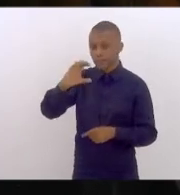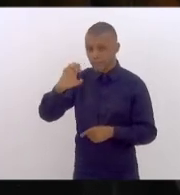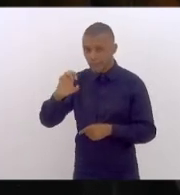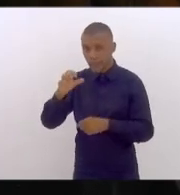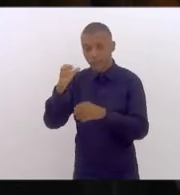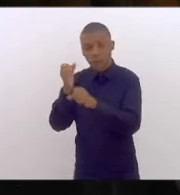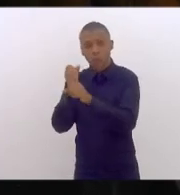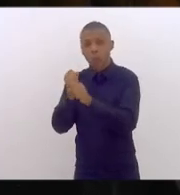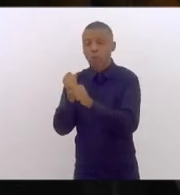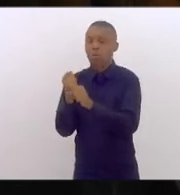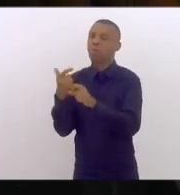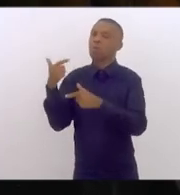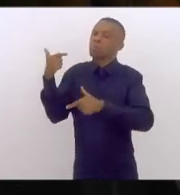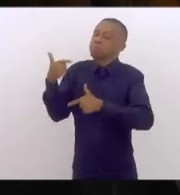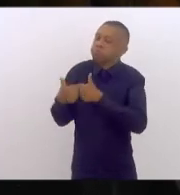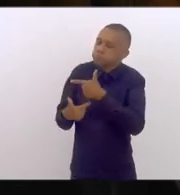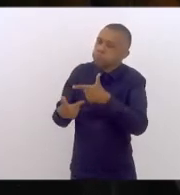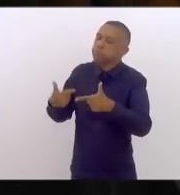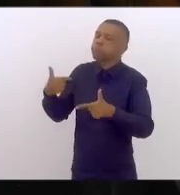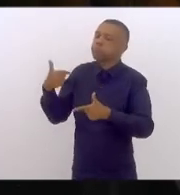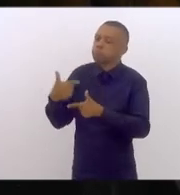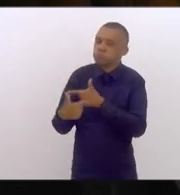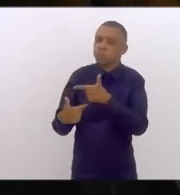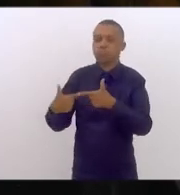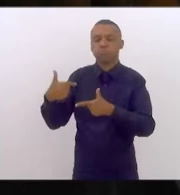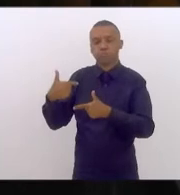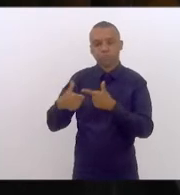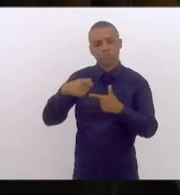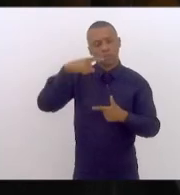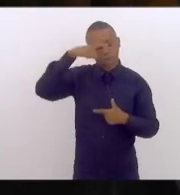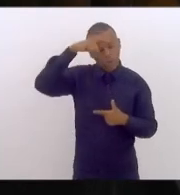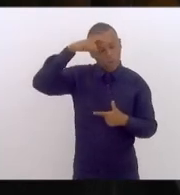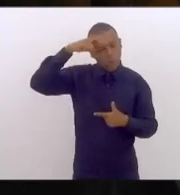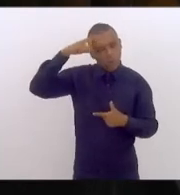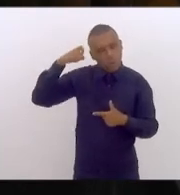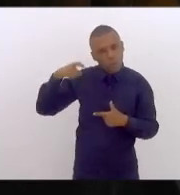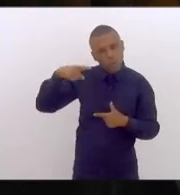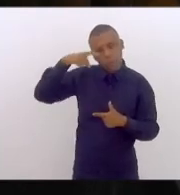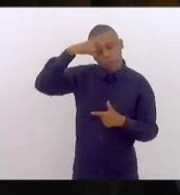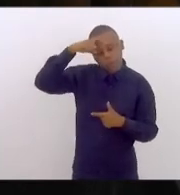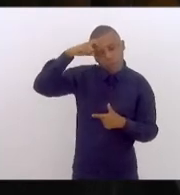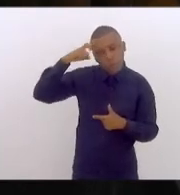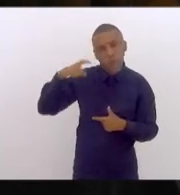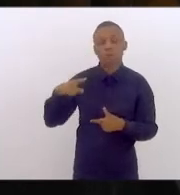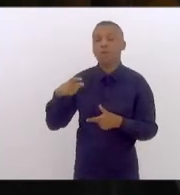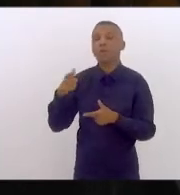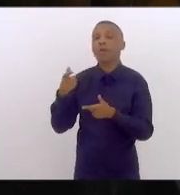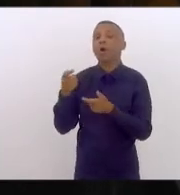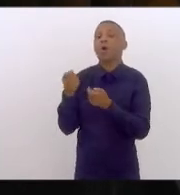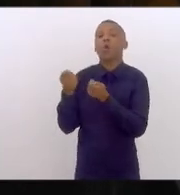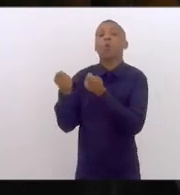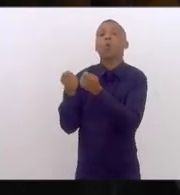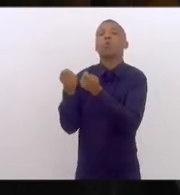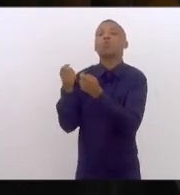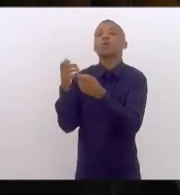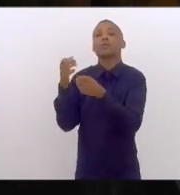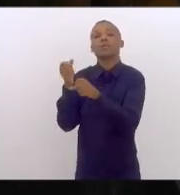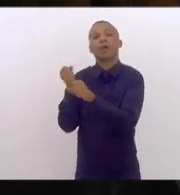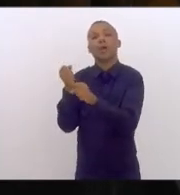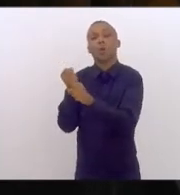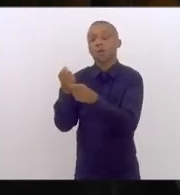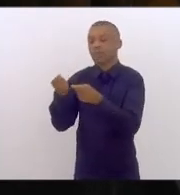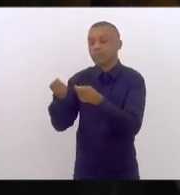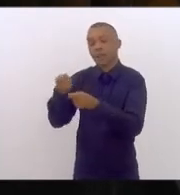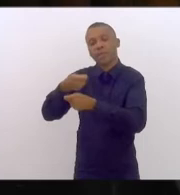trabalho árduo e importante que é o controle das contas da administração